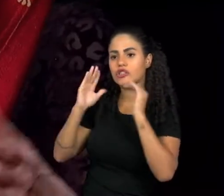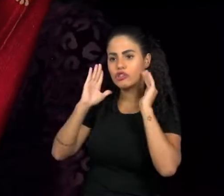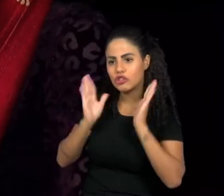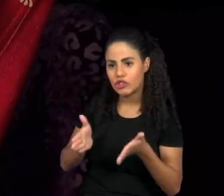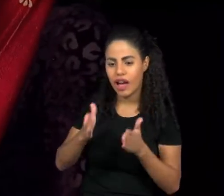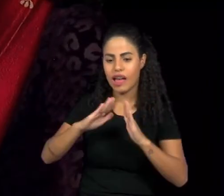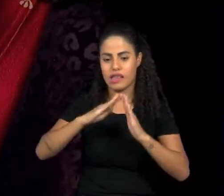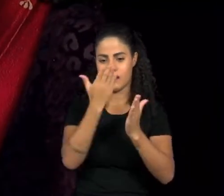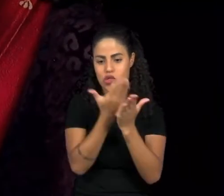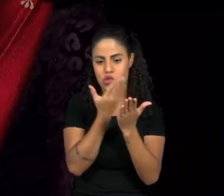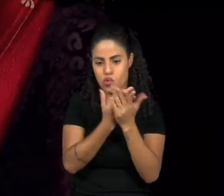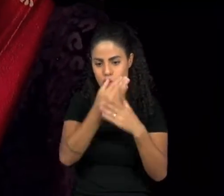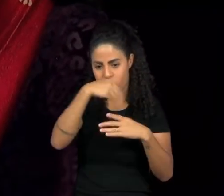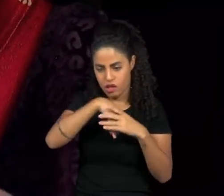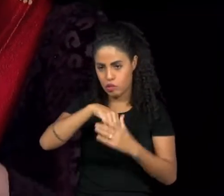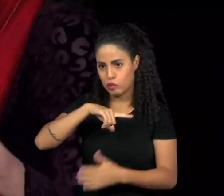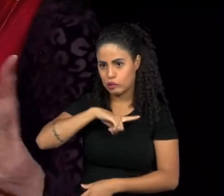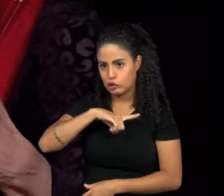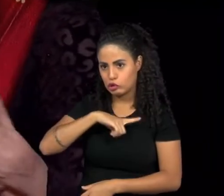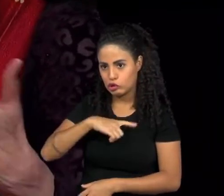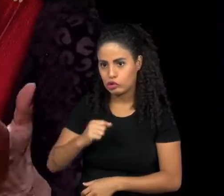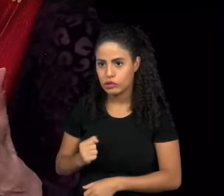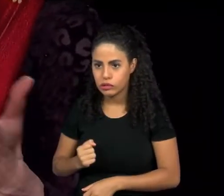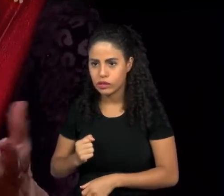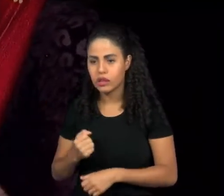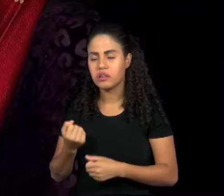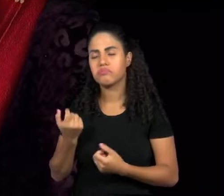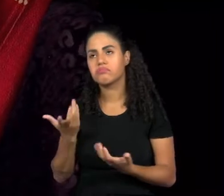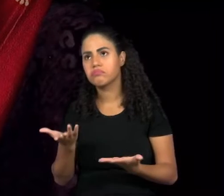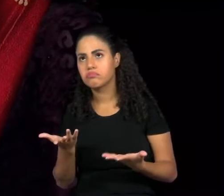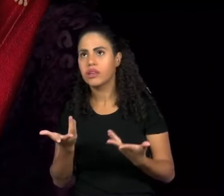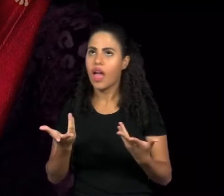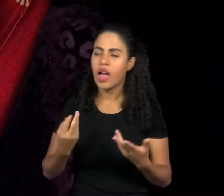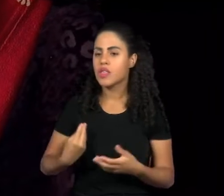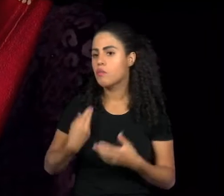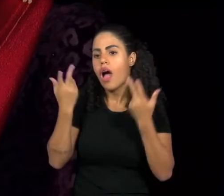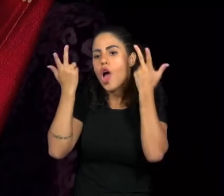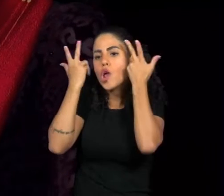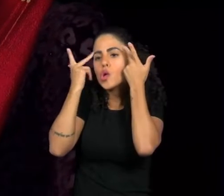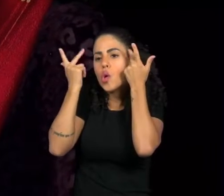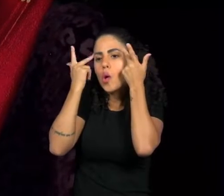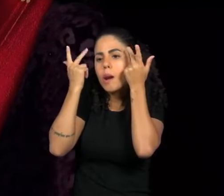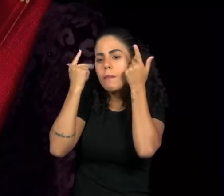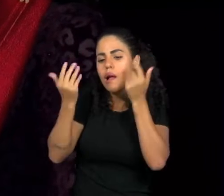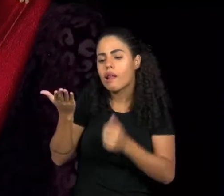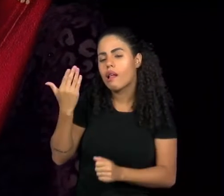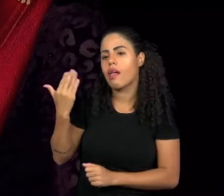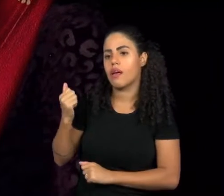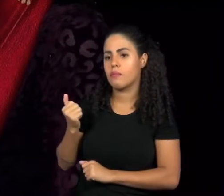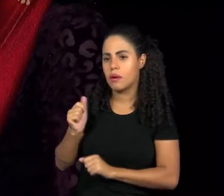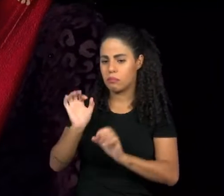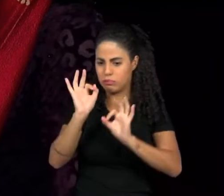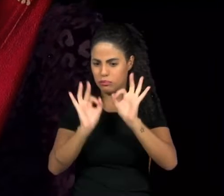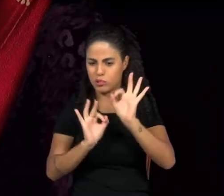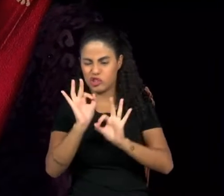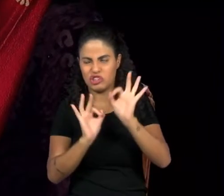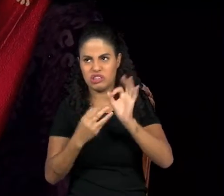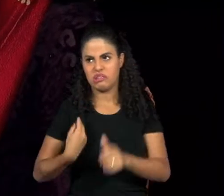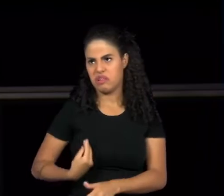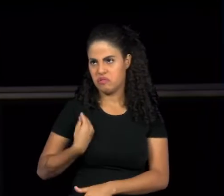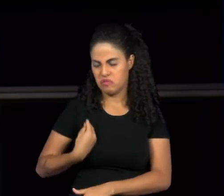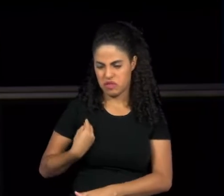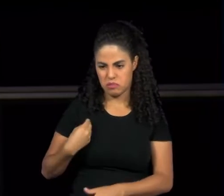tal, bastante, já como uma coisa que acontecia naturalmente. Mas não tinha projeto nenhum de